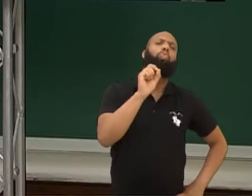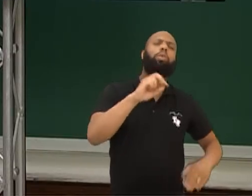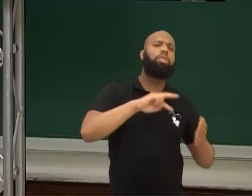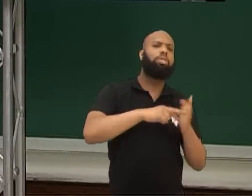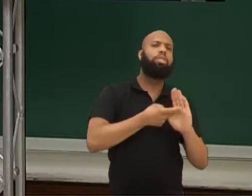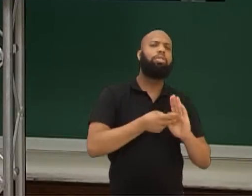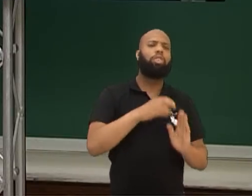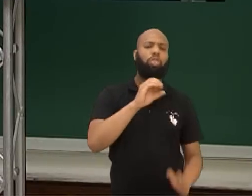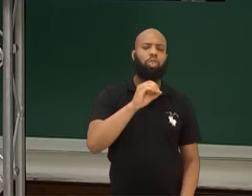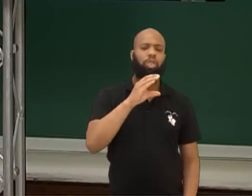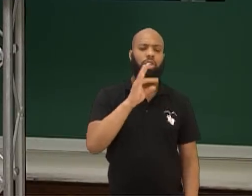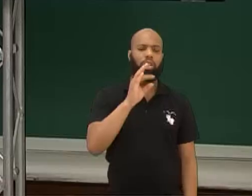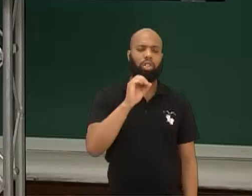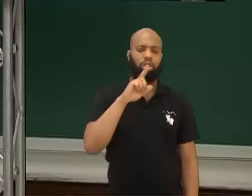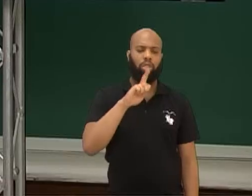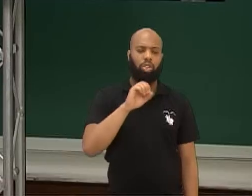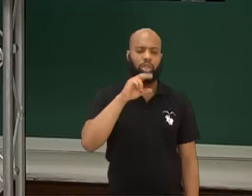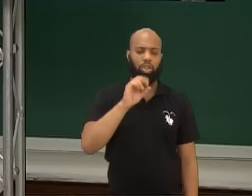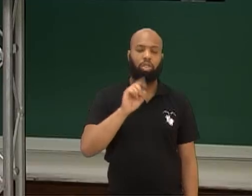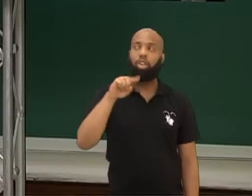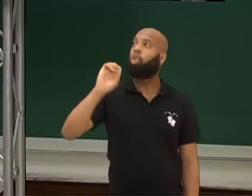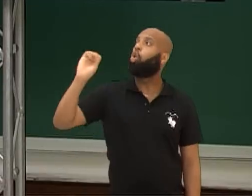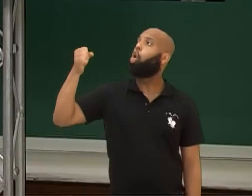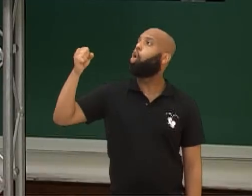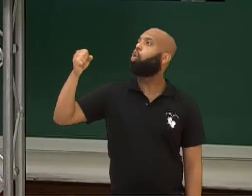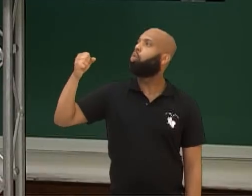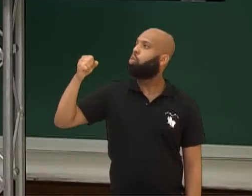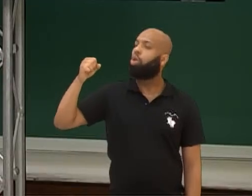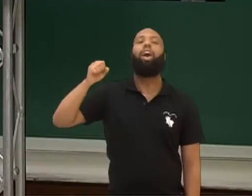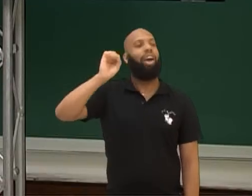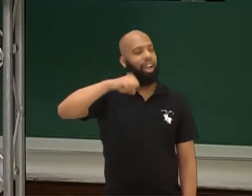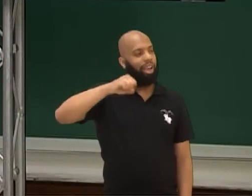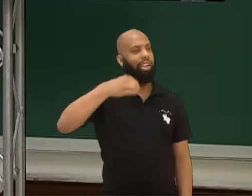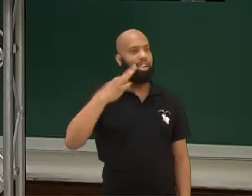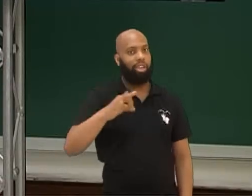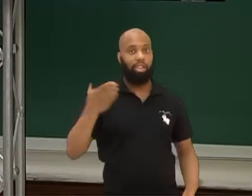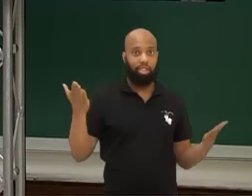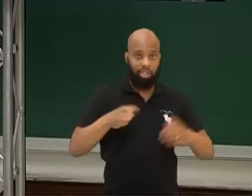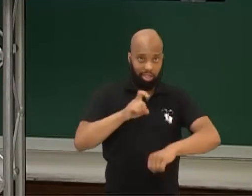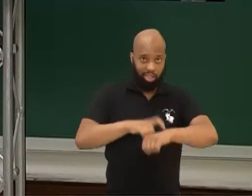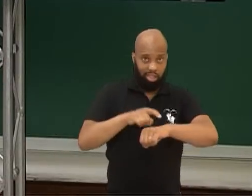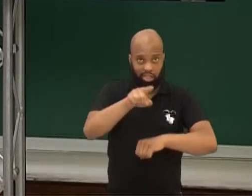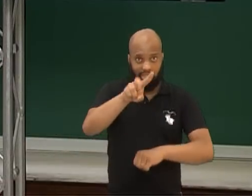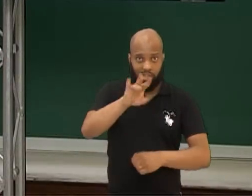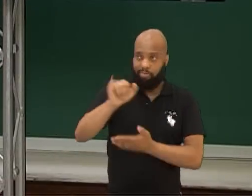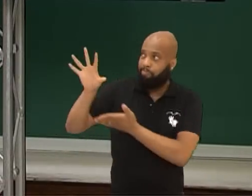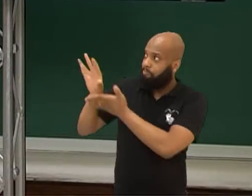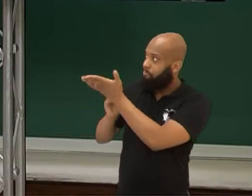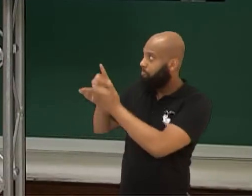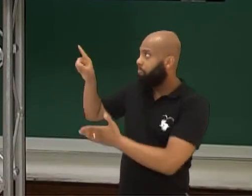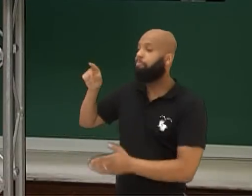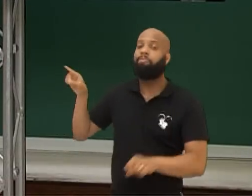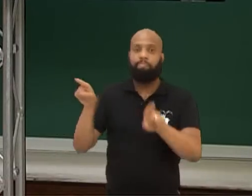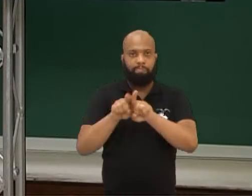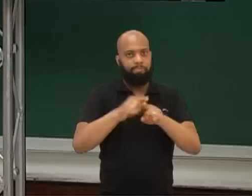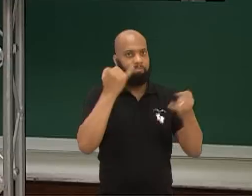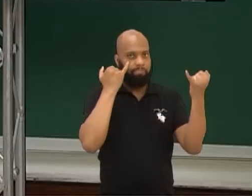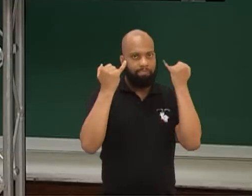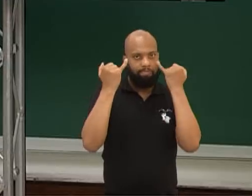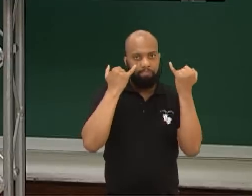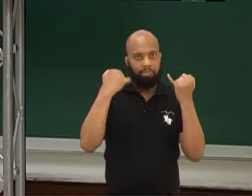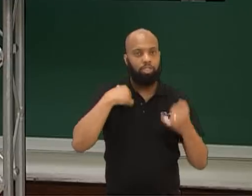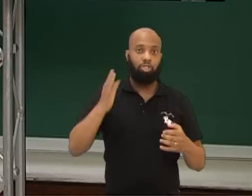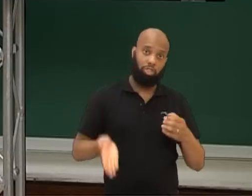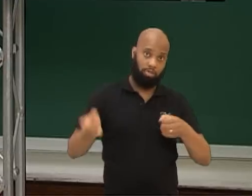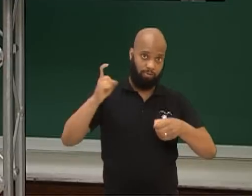mesmo? 8 lados, professora. Ah, muito bem. Vou dar um tempinho para vocês copiarem, para a gente ficar